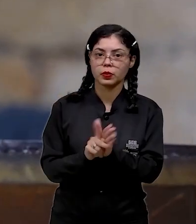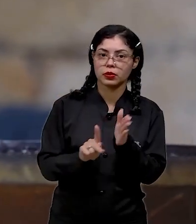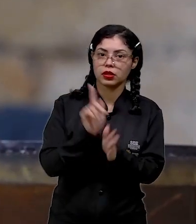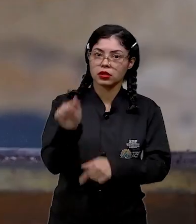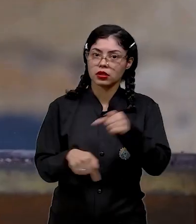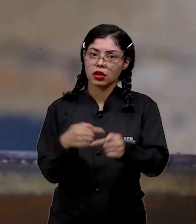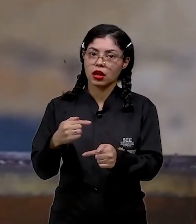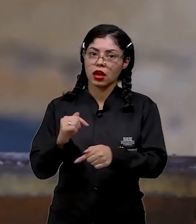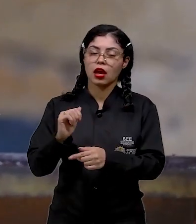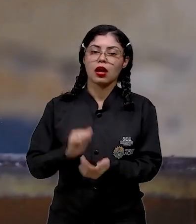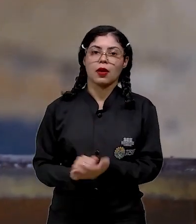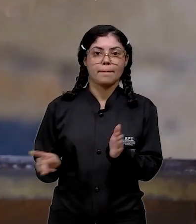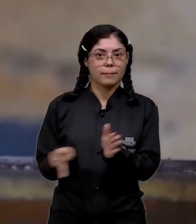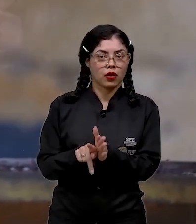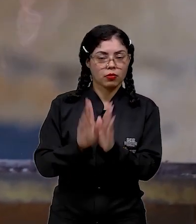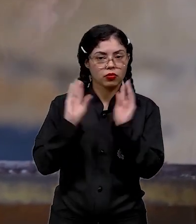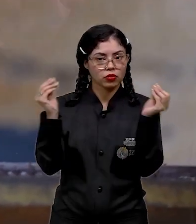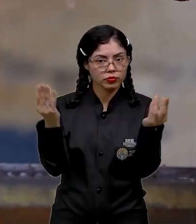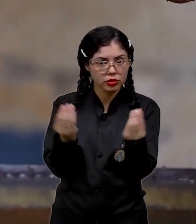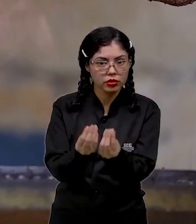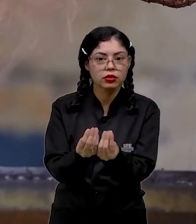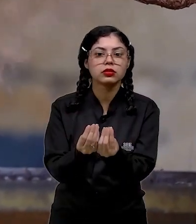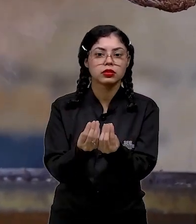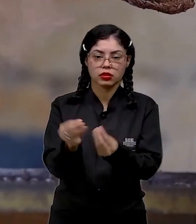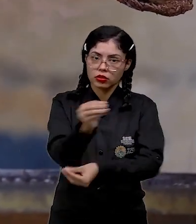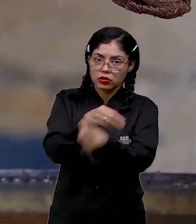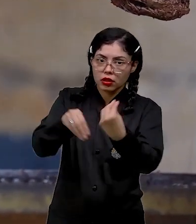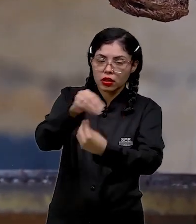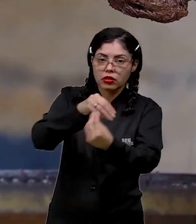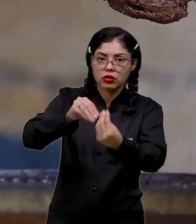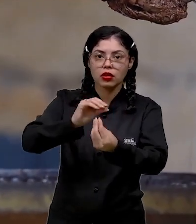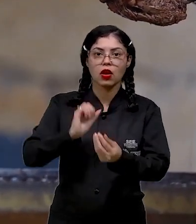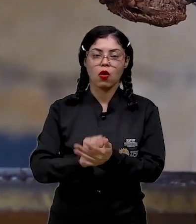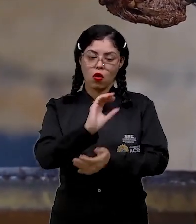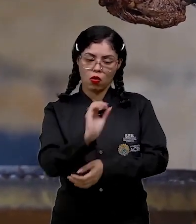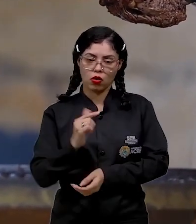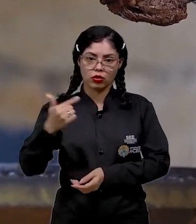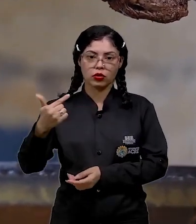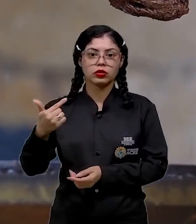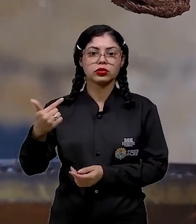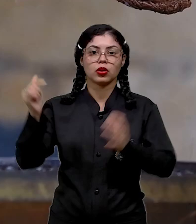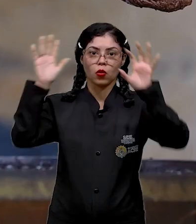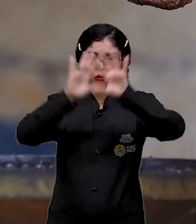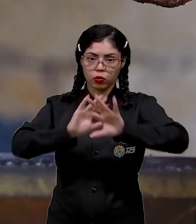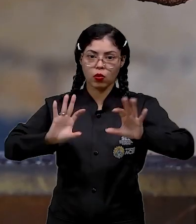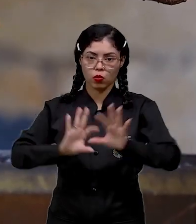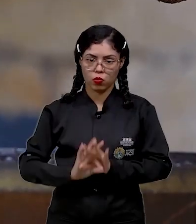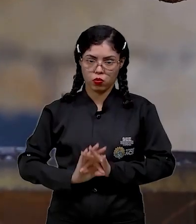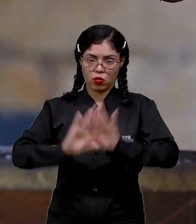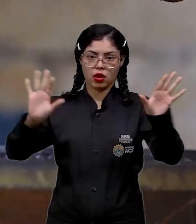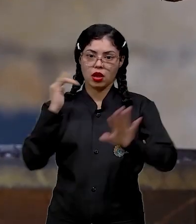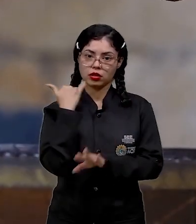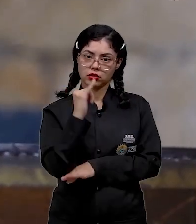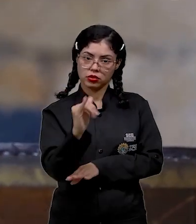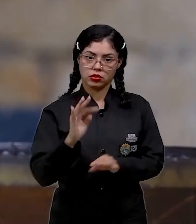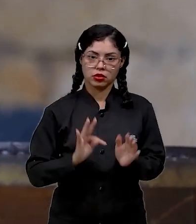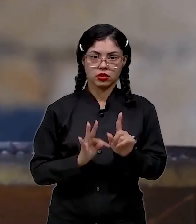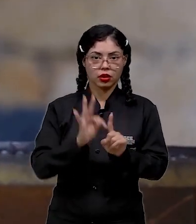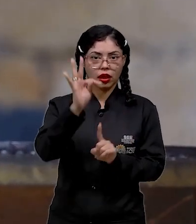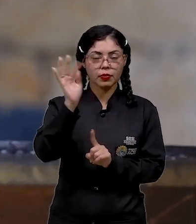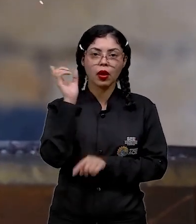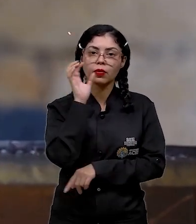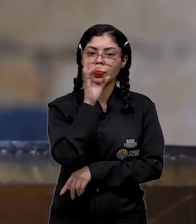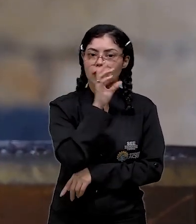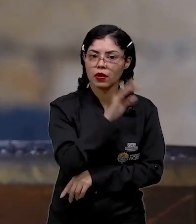a capacidade ali de uma substância de reagir ali com o oxigênio do ar, liberando energia térmica, né, em forma ali de